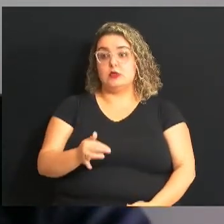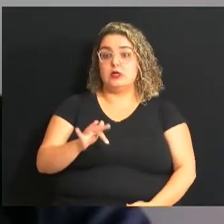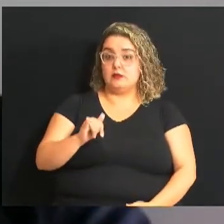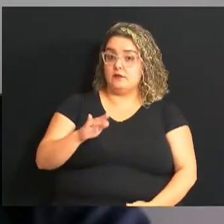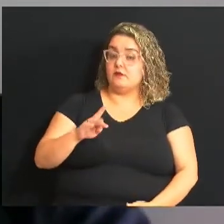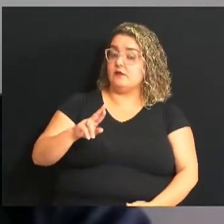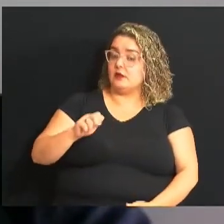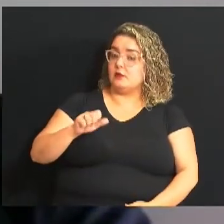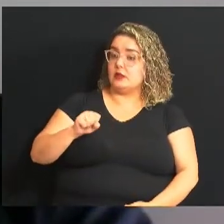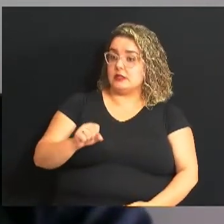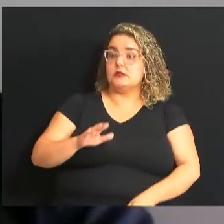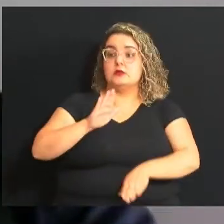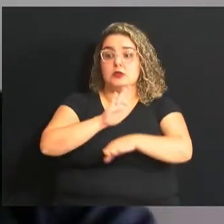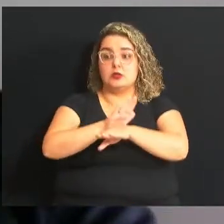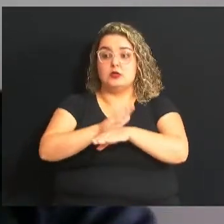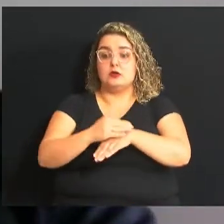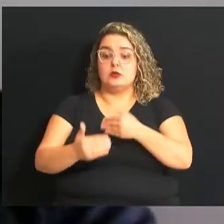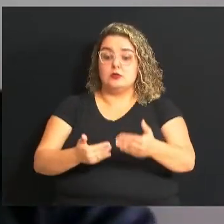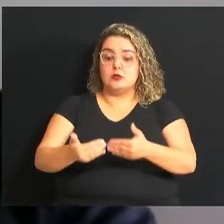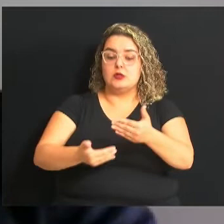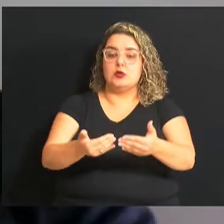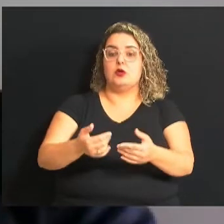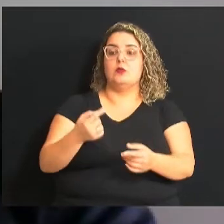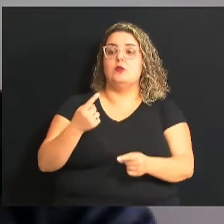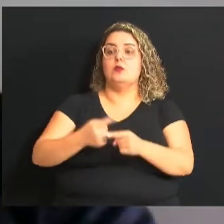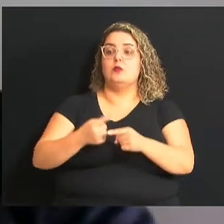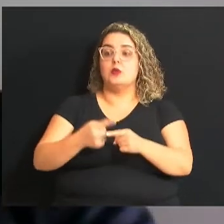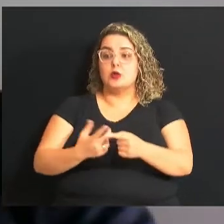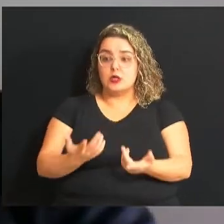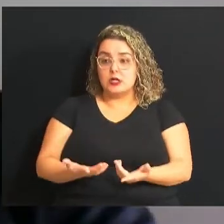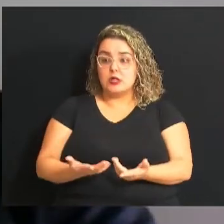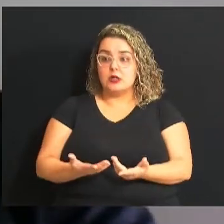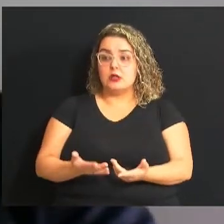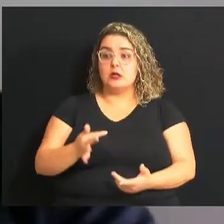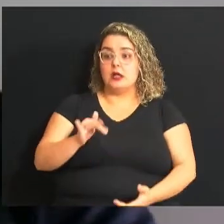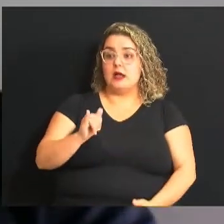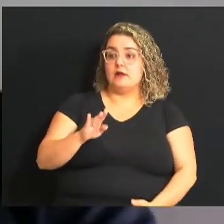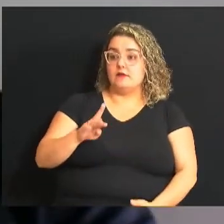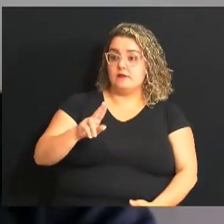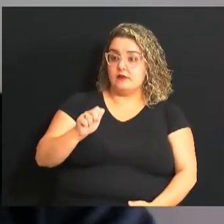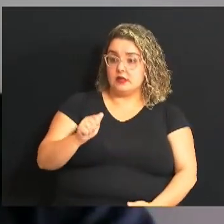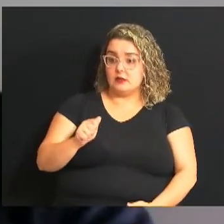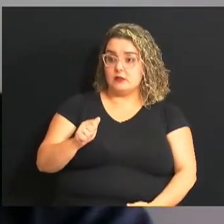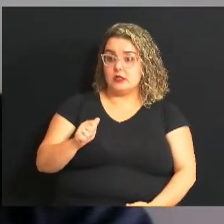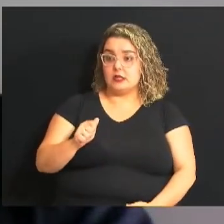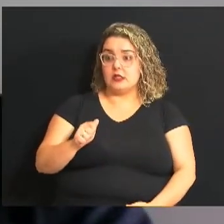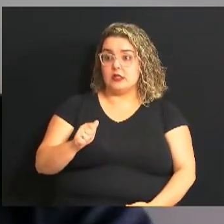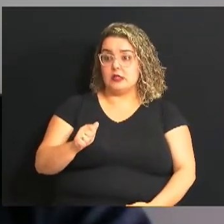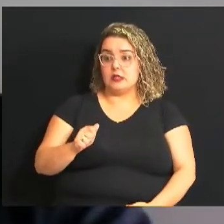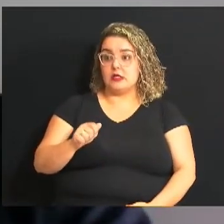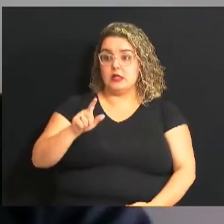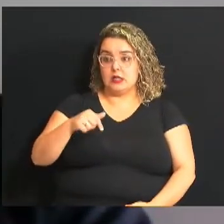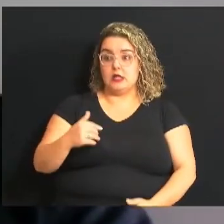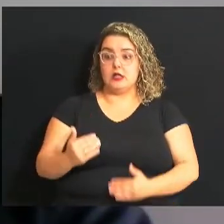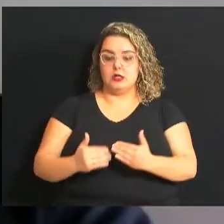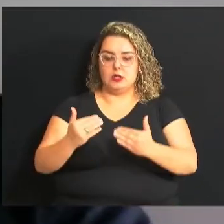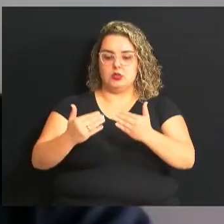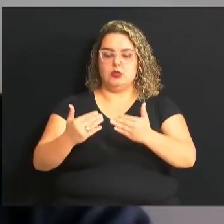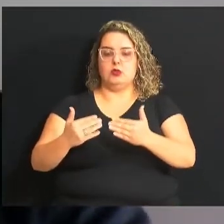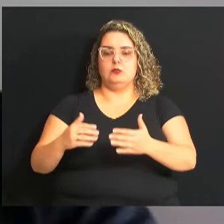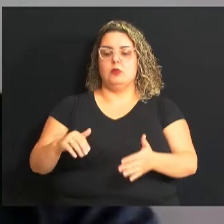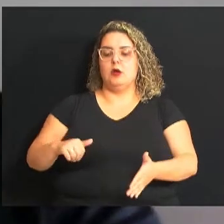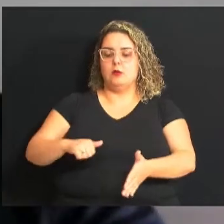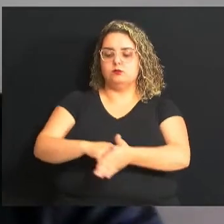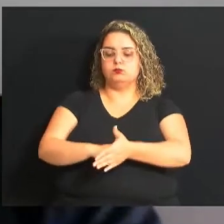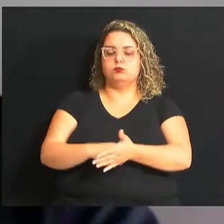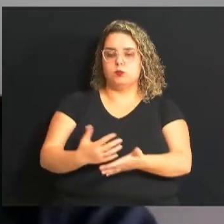ajudar bastante nisso. Por quê? Porque a fibra, tá? Além dela gerar uma saciedade maior, ela